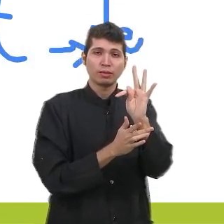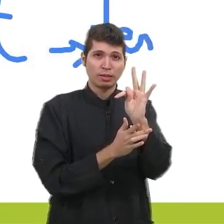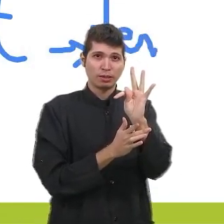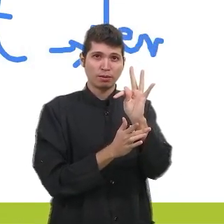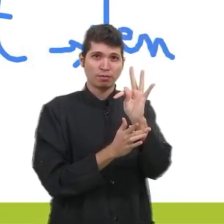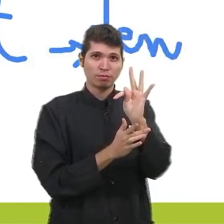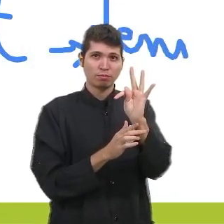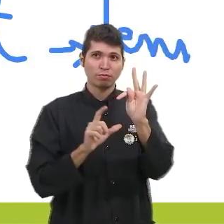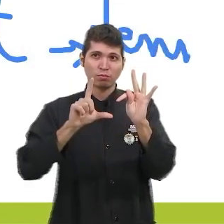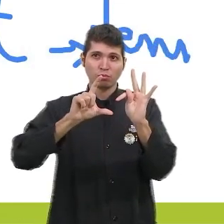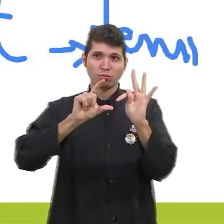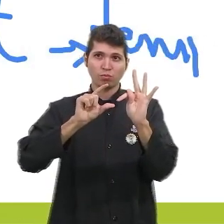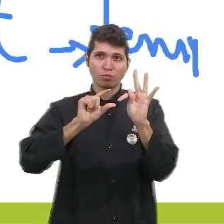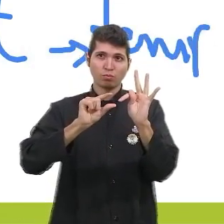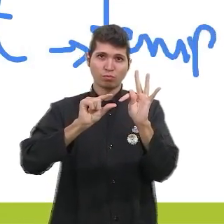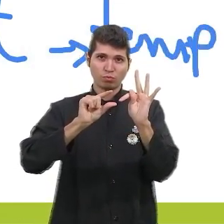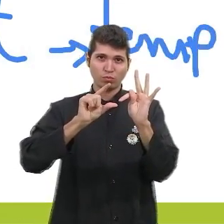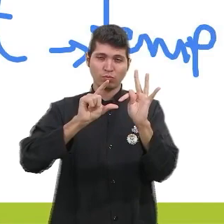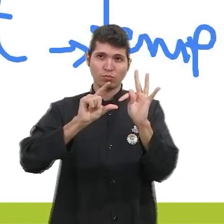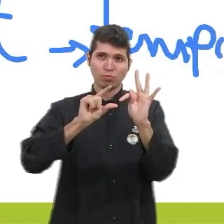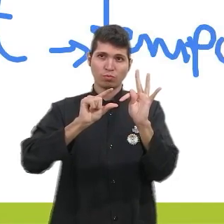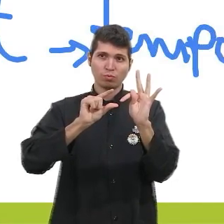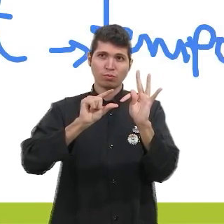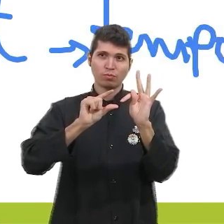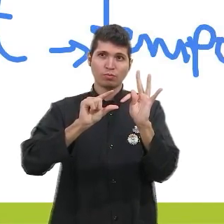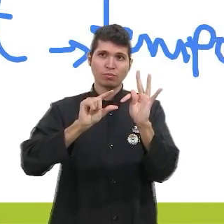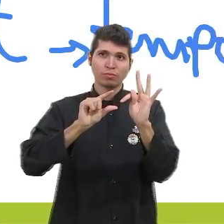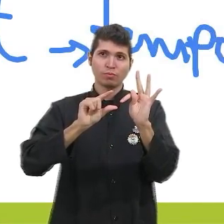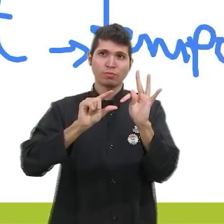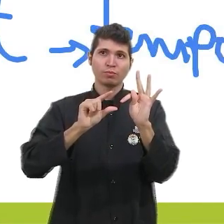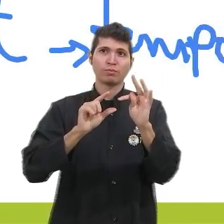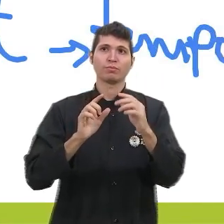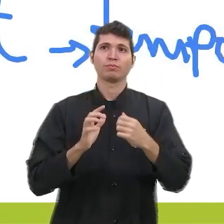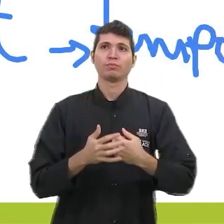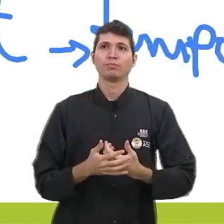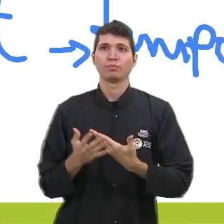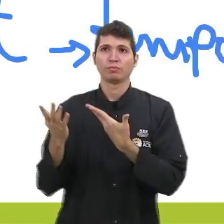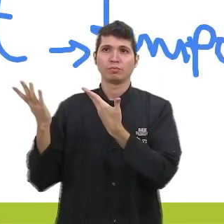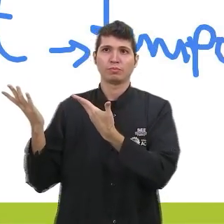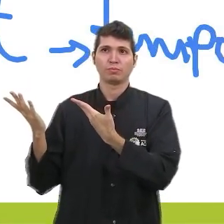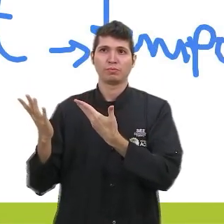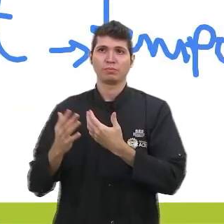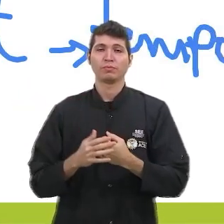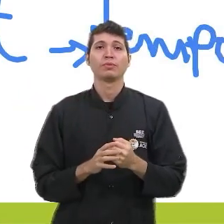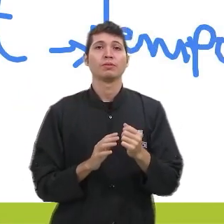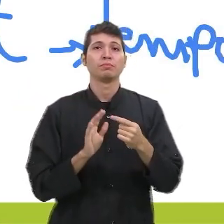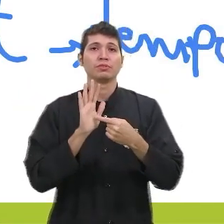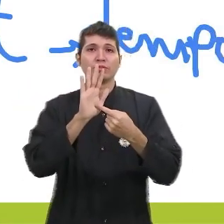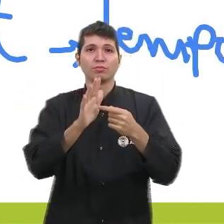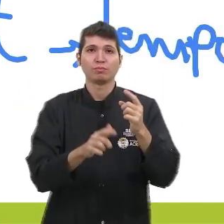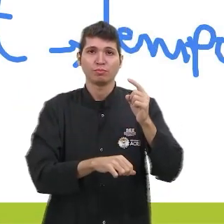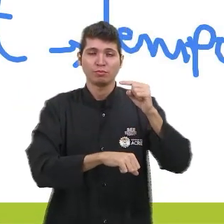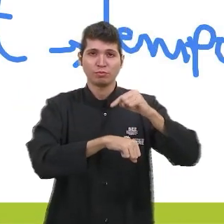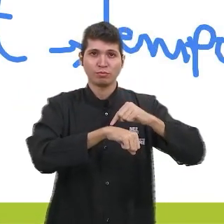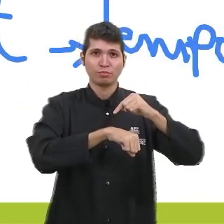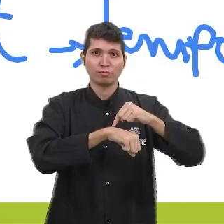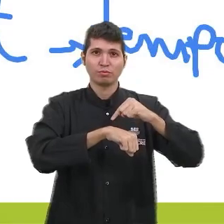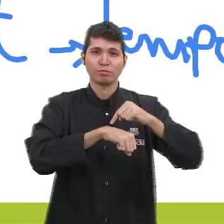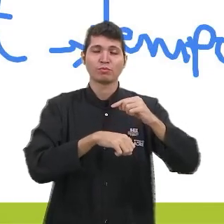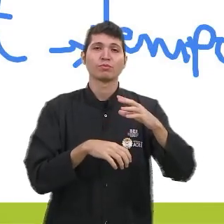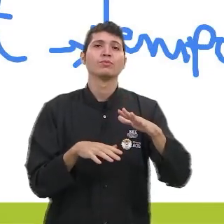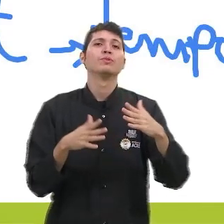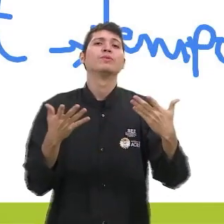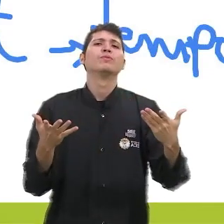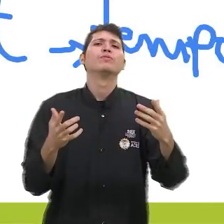bom? Que é exatamente o que ele está pedindo, tá, gente? Ok? Vamos lá. Ele quer saber o seguinte, qual o tempo mínimo de